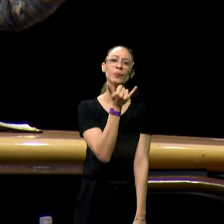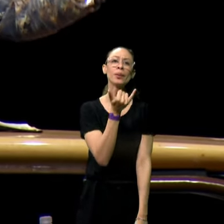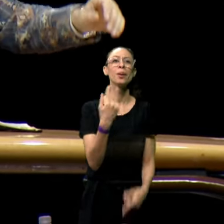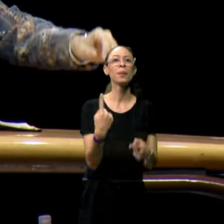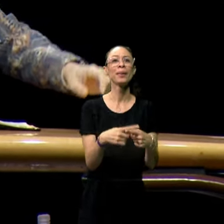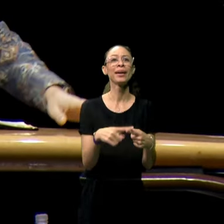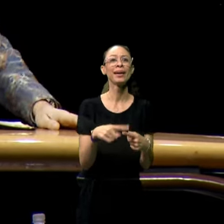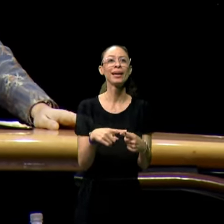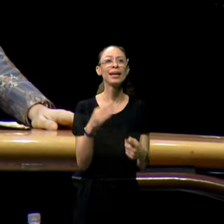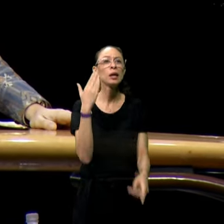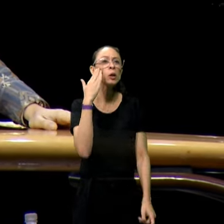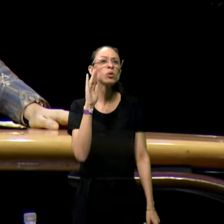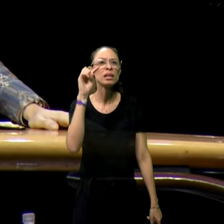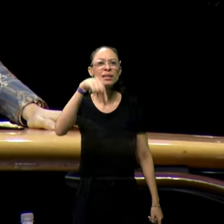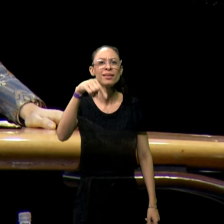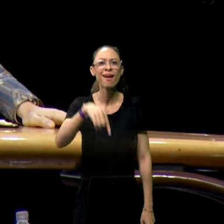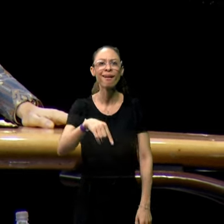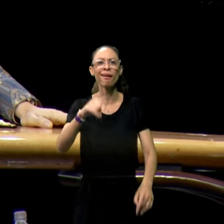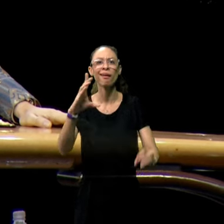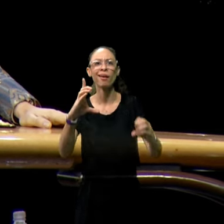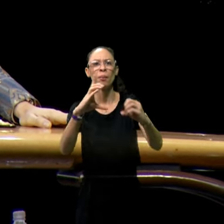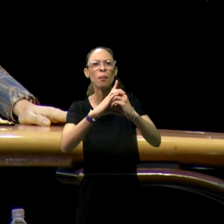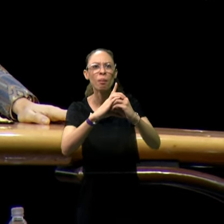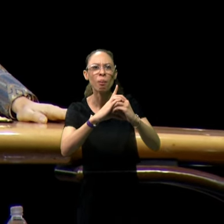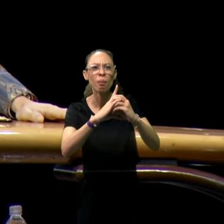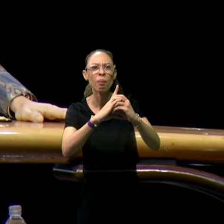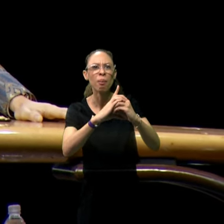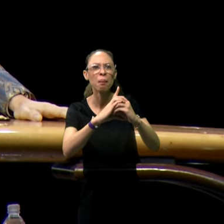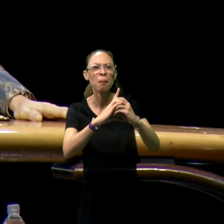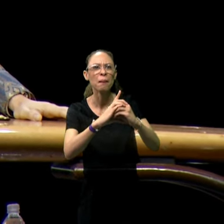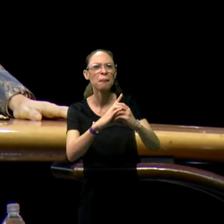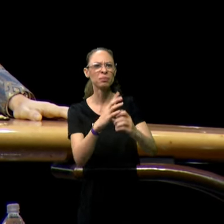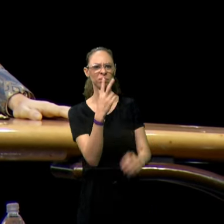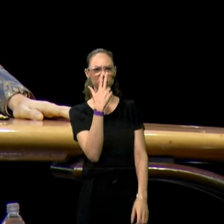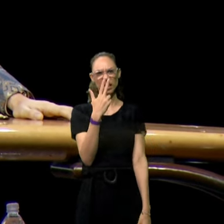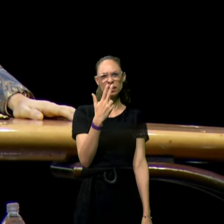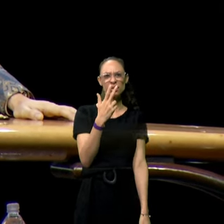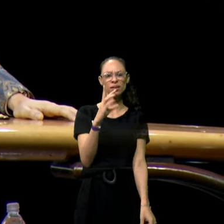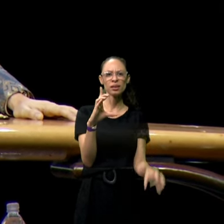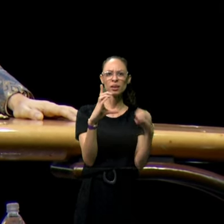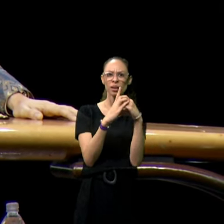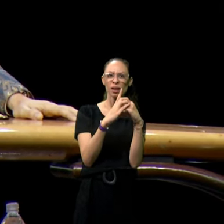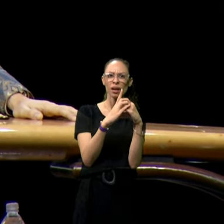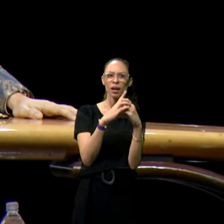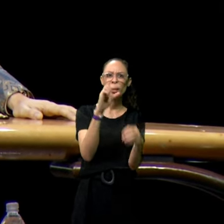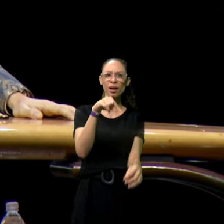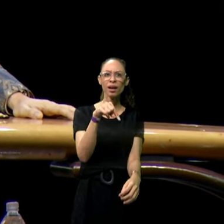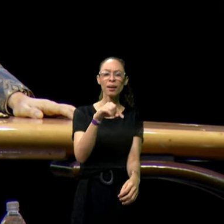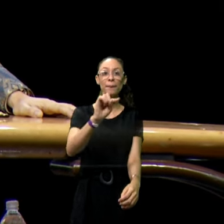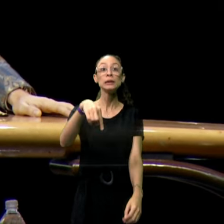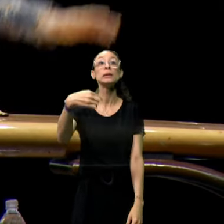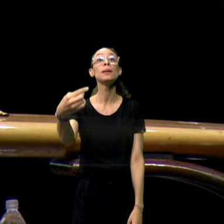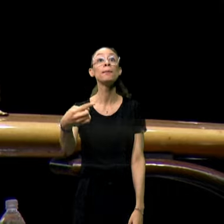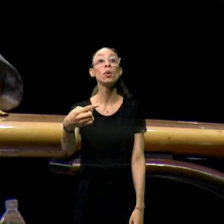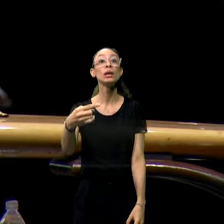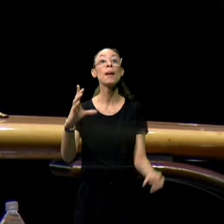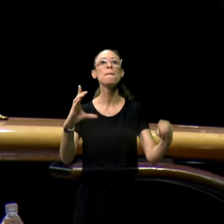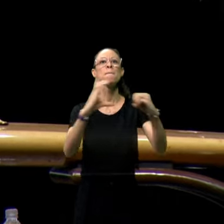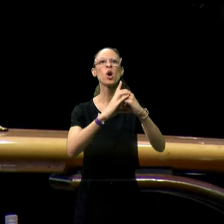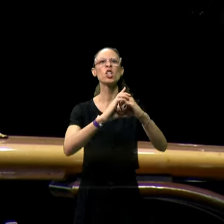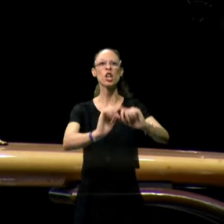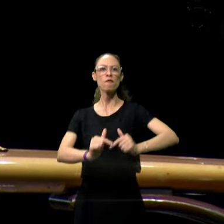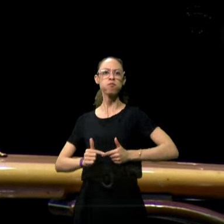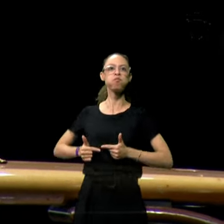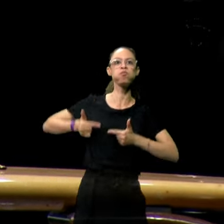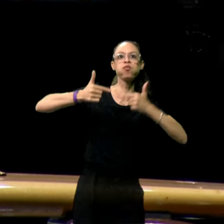Eu não sei se o nome desta casa é Bola de Neve. Parece que é, né? Esse é seu nome, mas o seu sobrenome é Guerra.